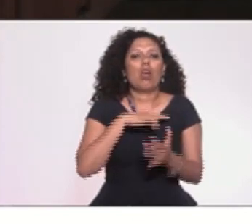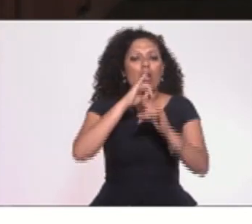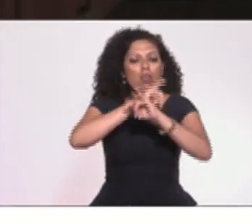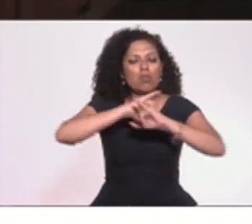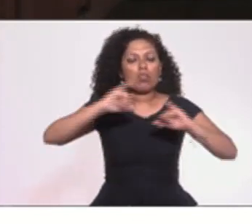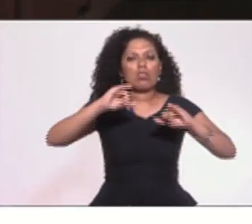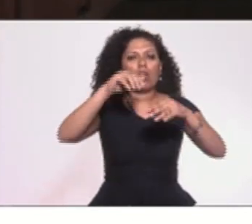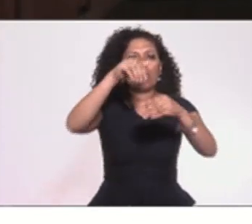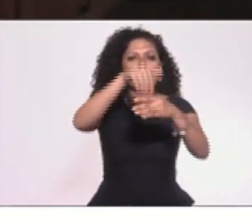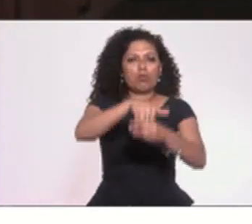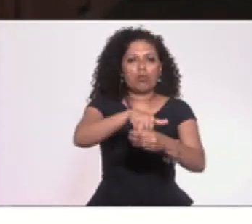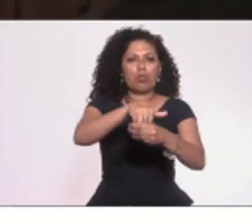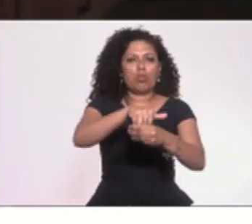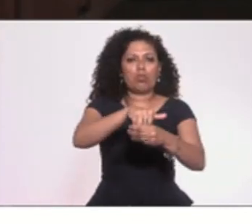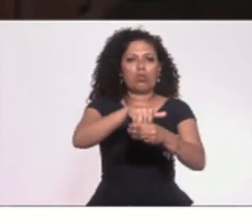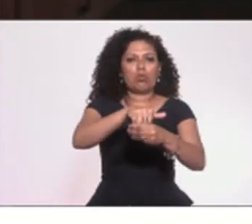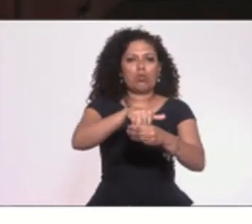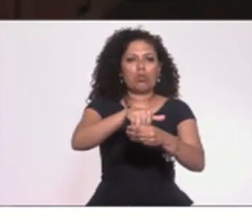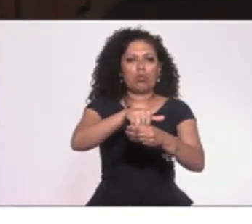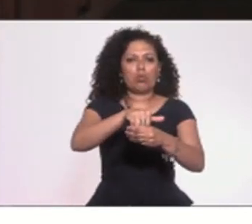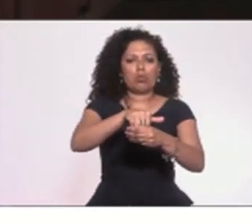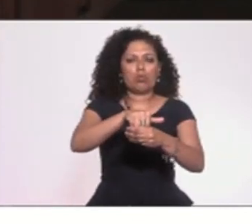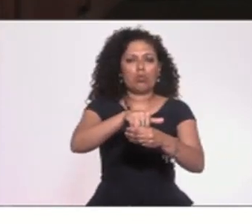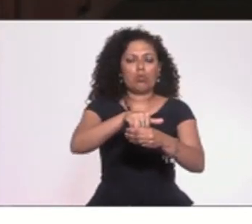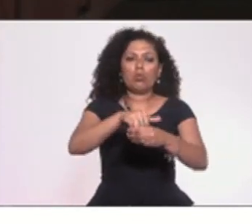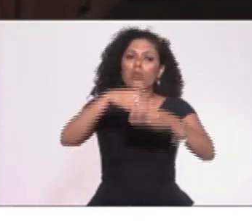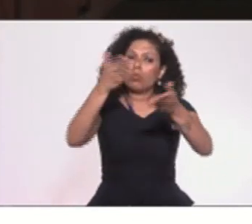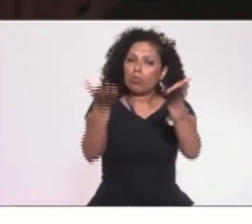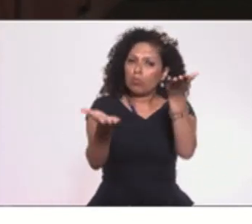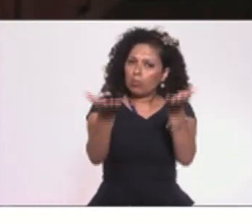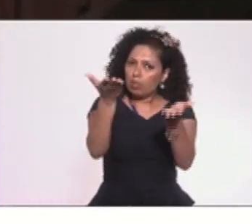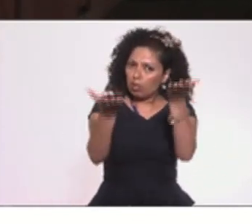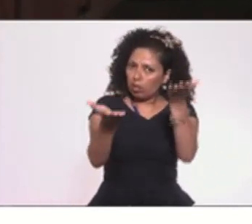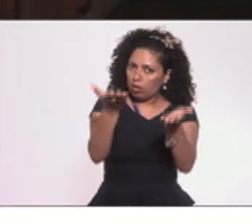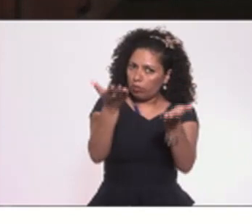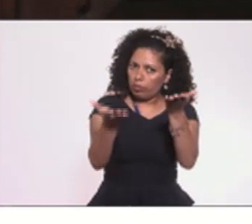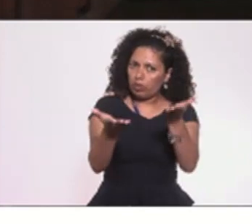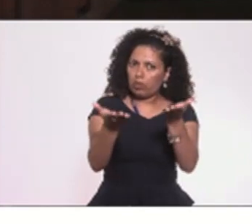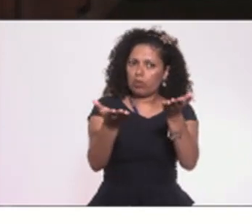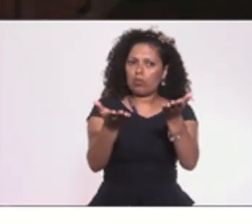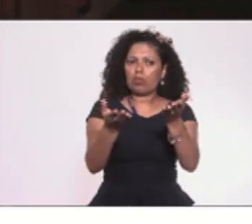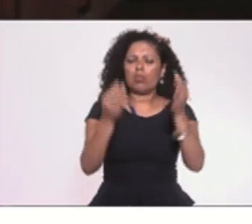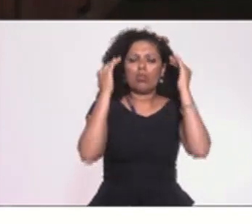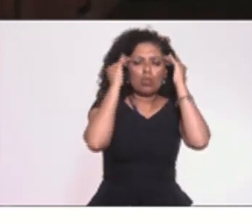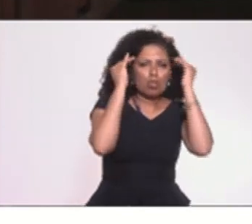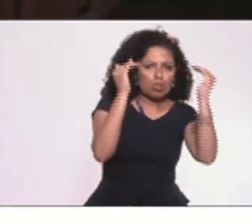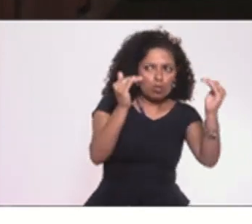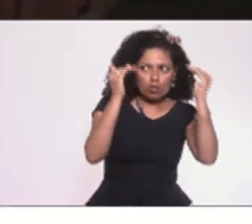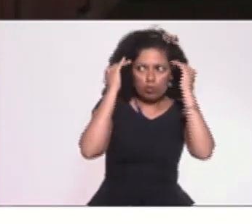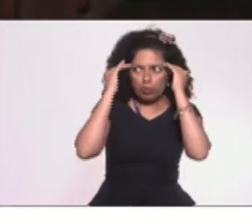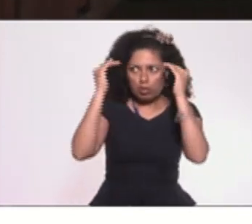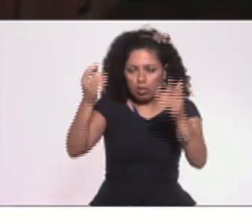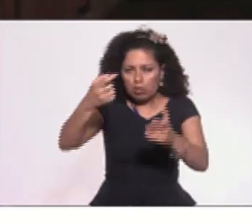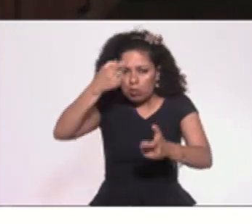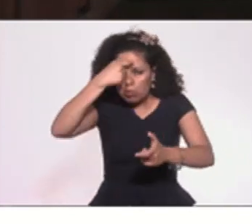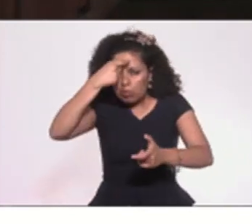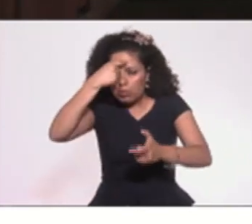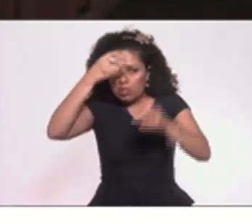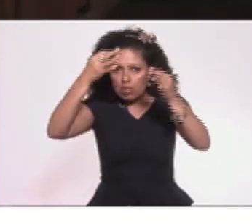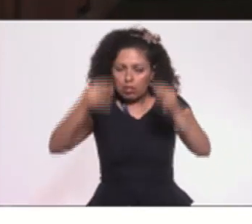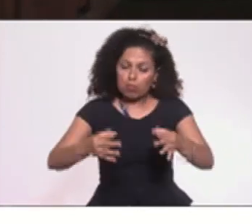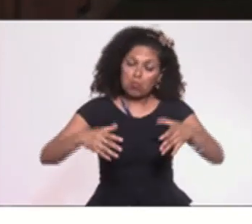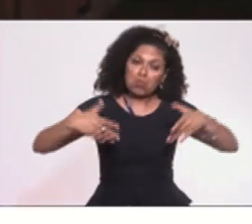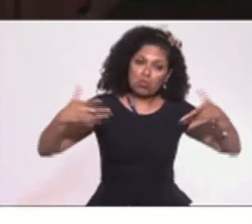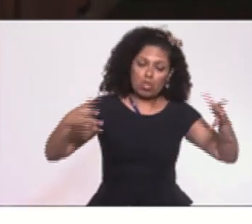nosso voto com o maior equilíbrio e a maior consciência possível.